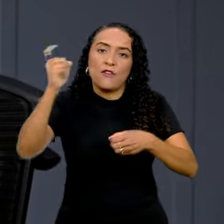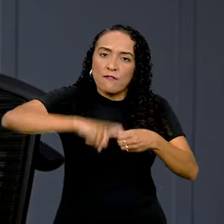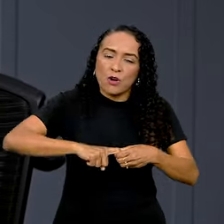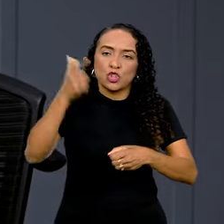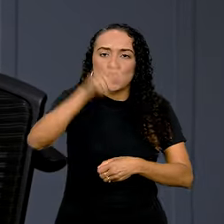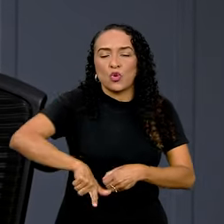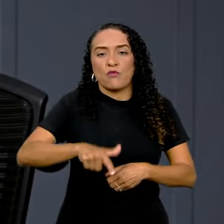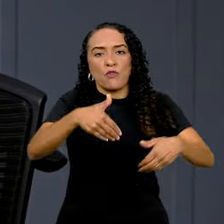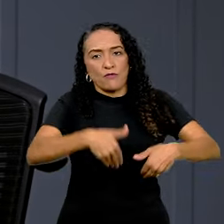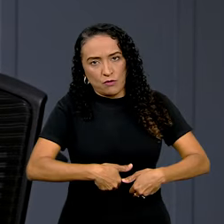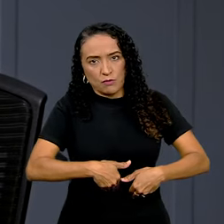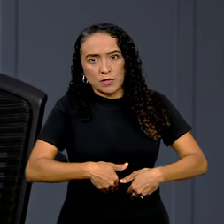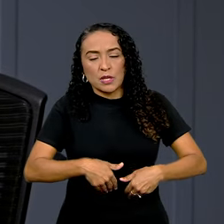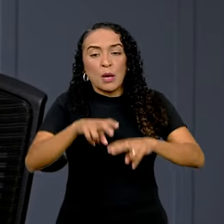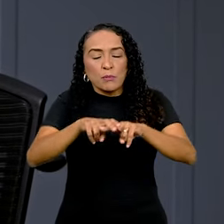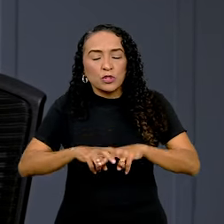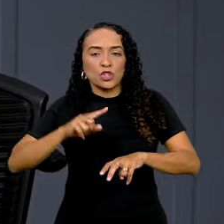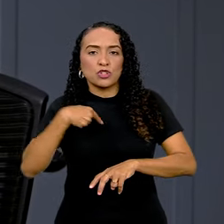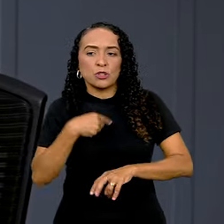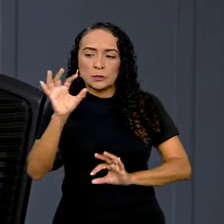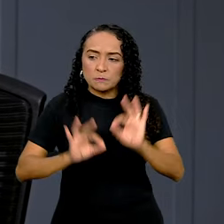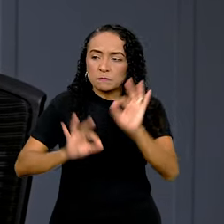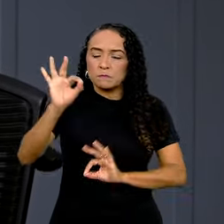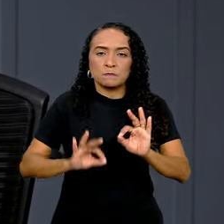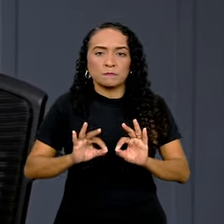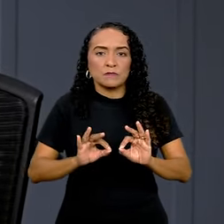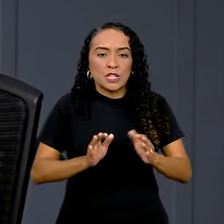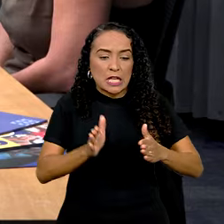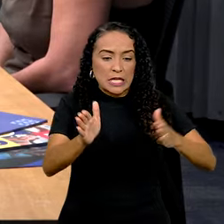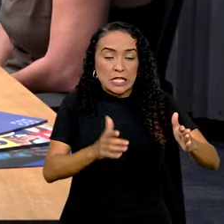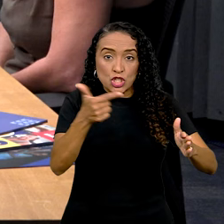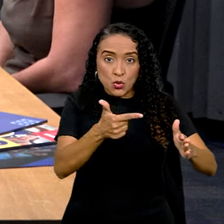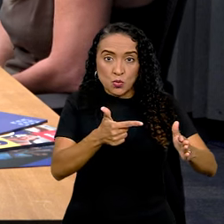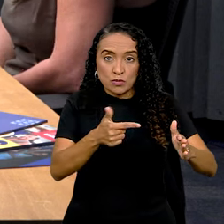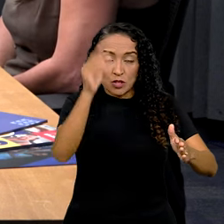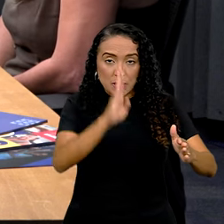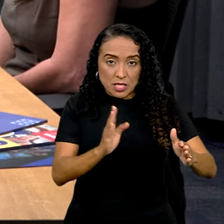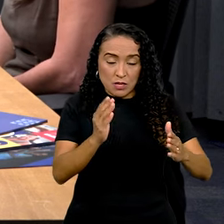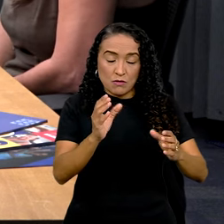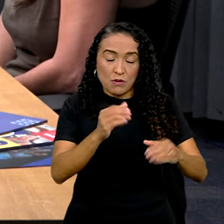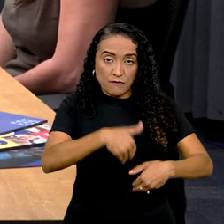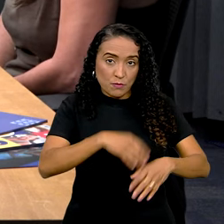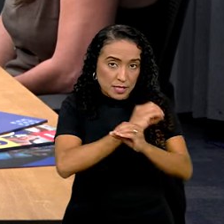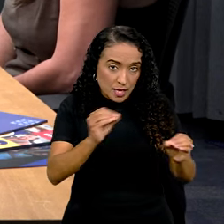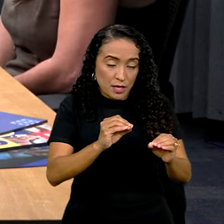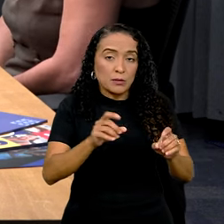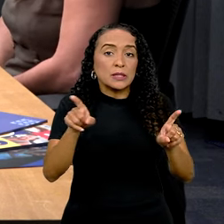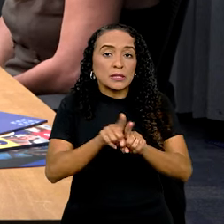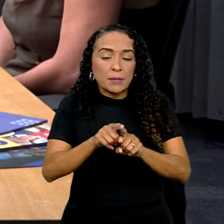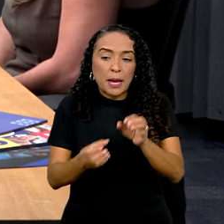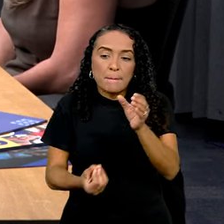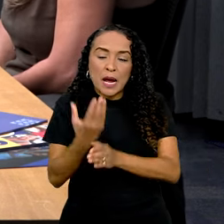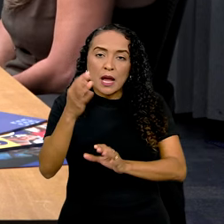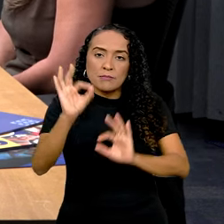fome e para isso a gente tá eh entando essa segunda etapa do Brasil sem fome como importante instrumento do cisan